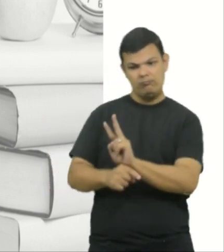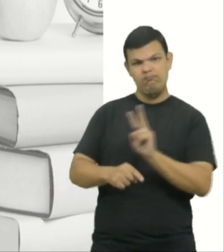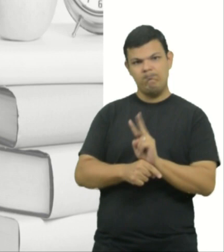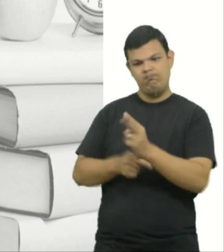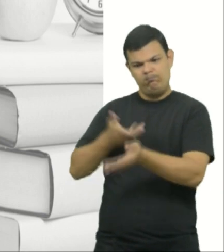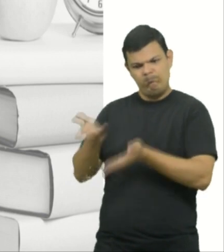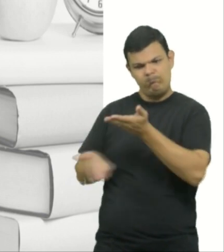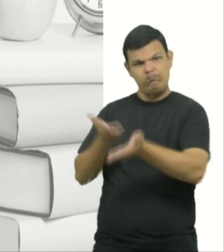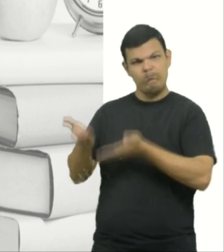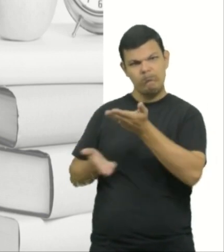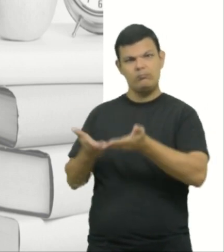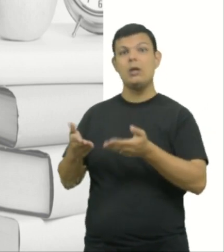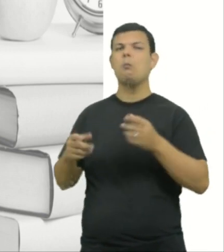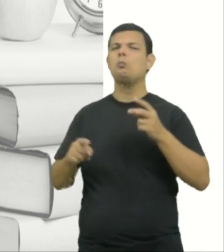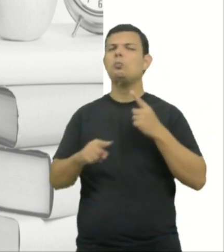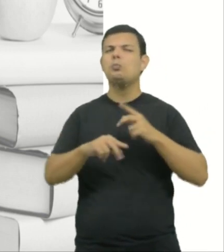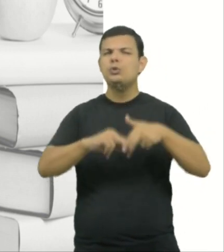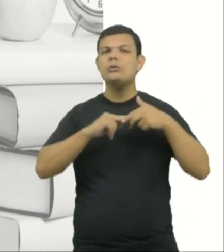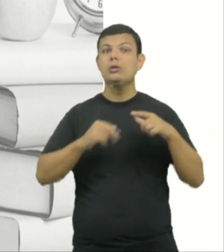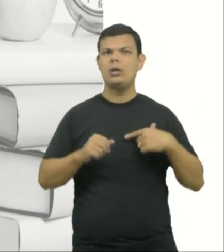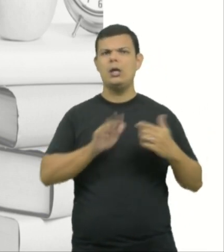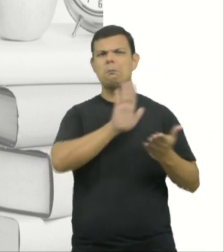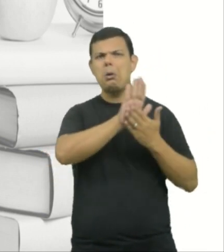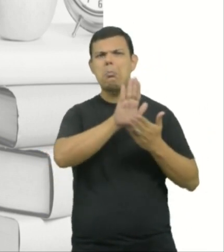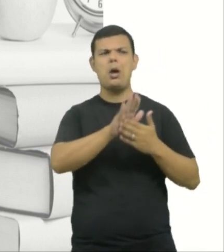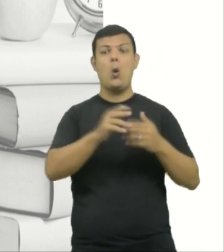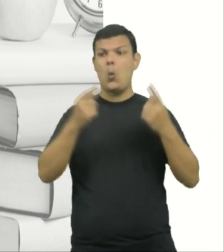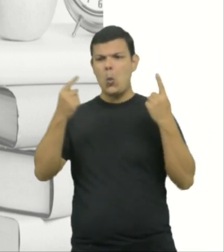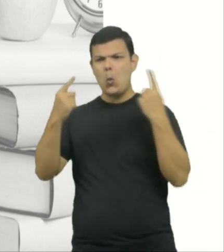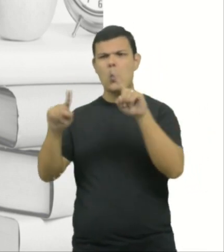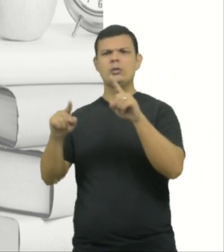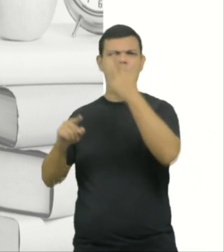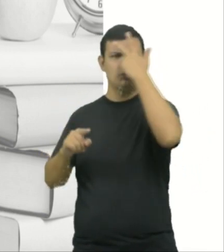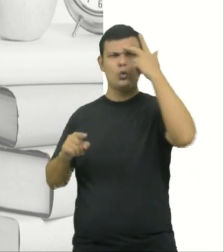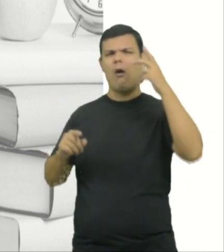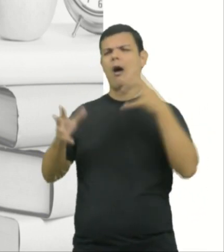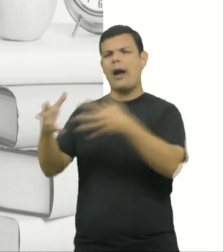por isso que existe uma grande campanha contra o trabalho infantil.